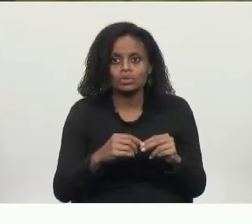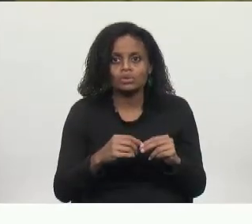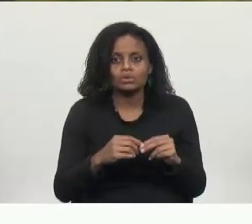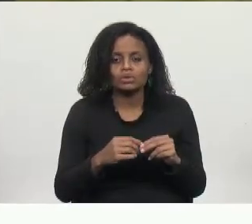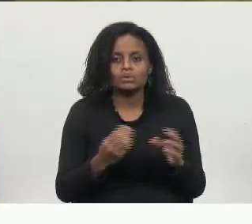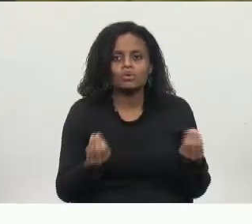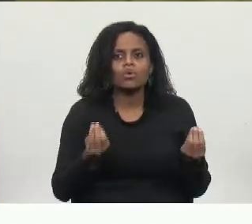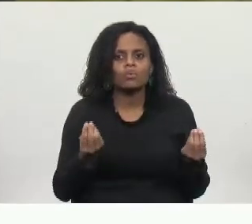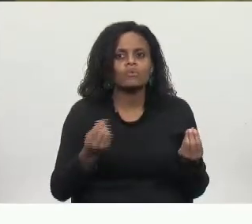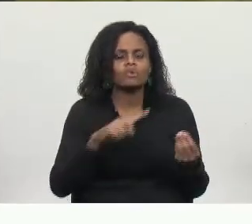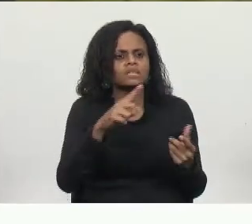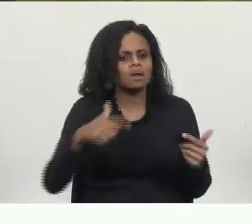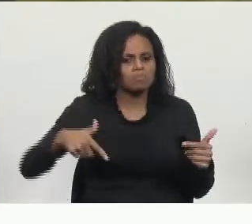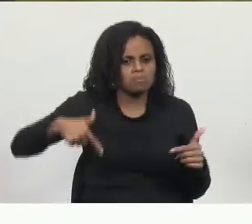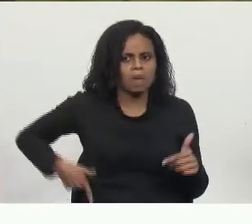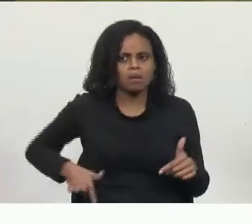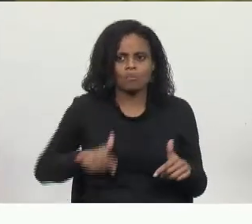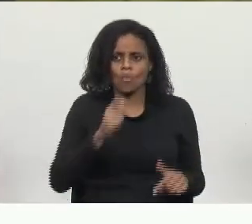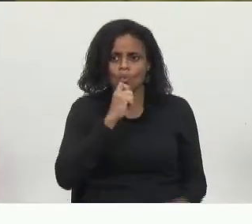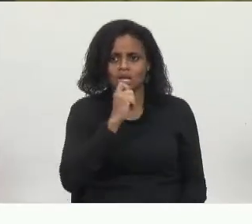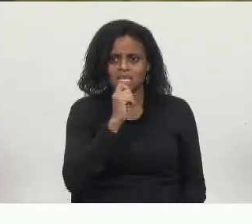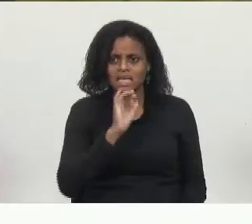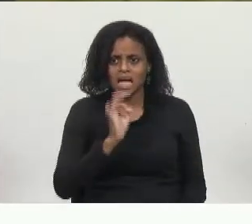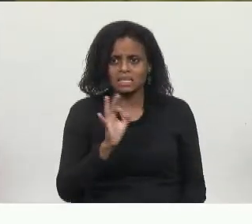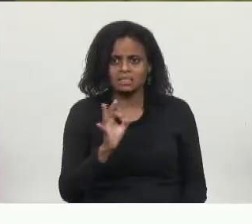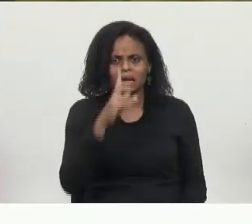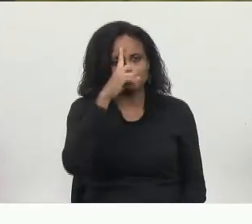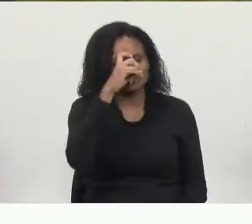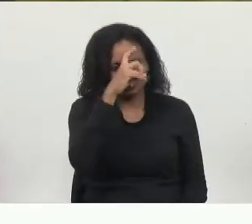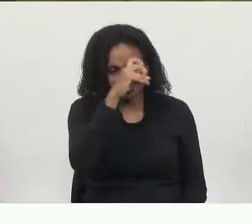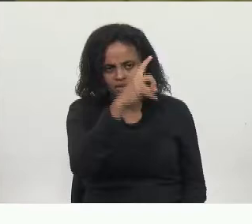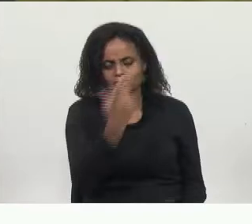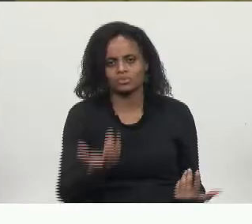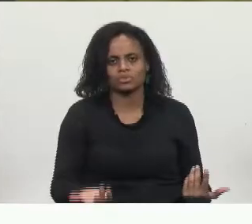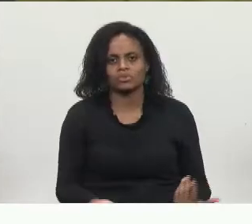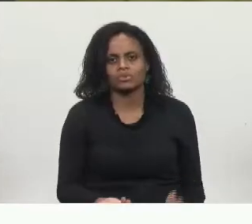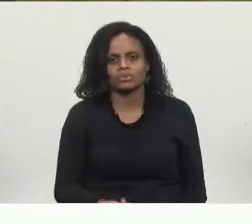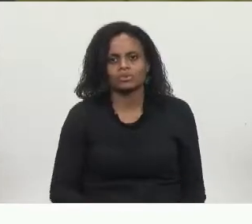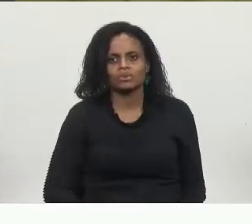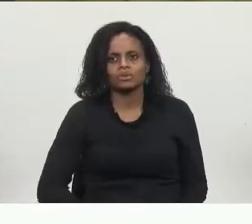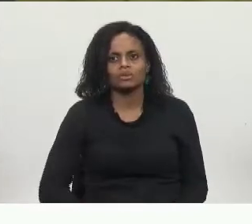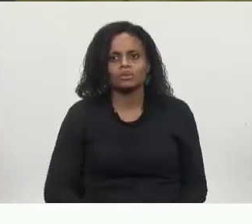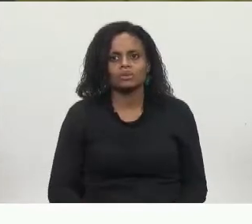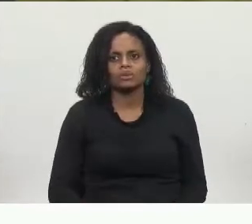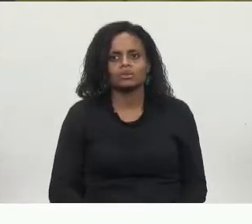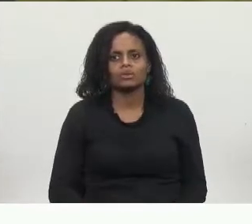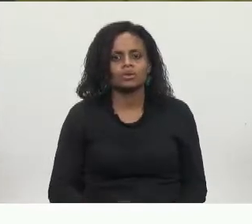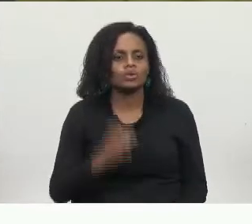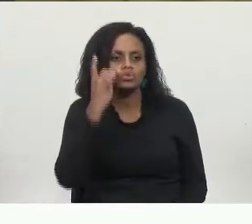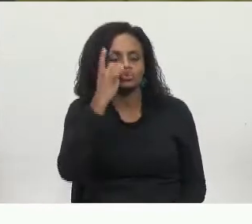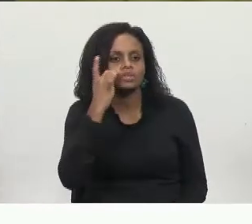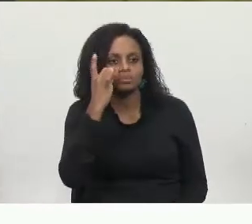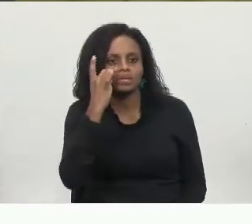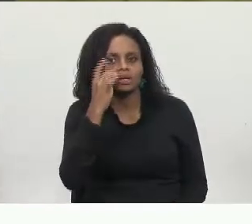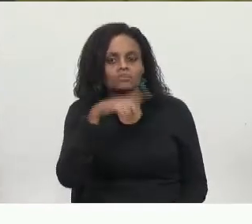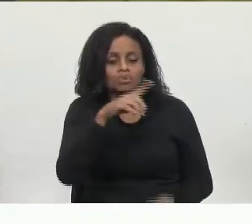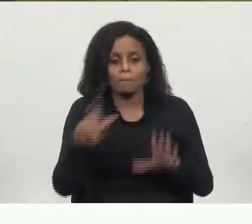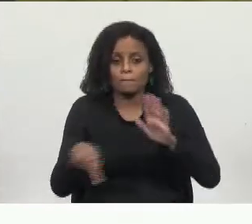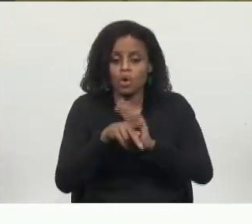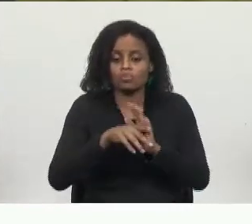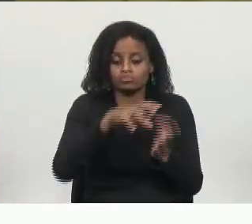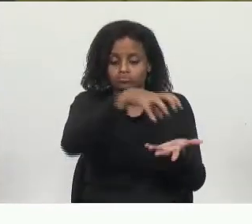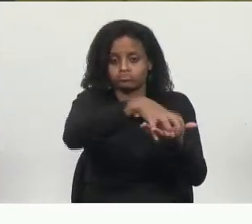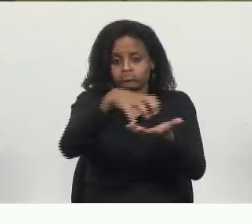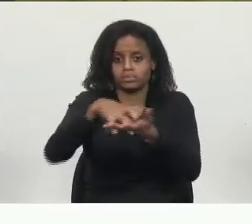vai completamente desarmado, é difícil isso para um deputado. Os deputados que são relacionados à área da